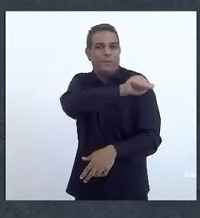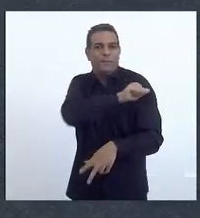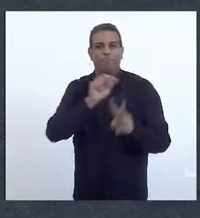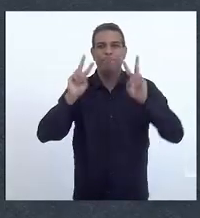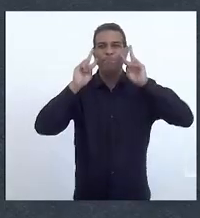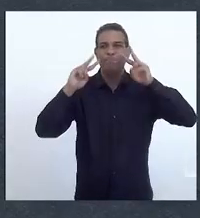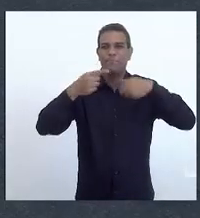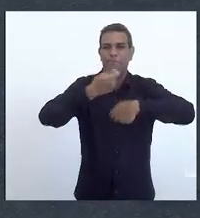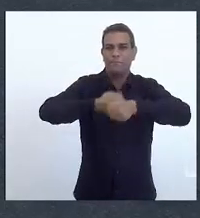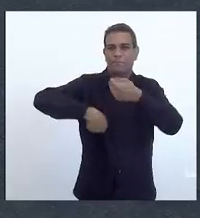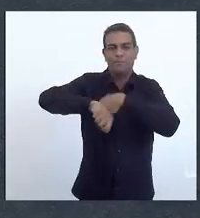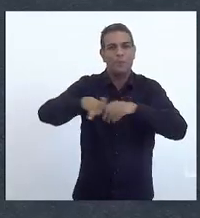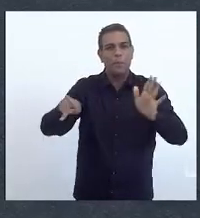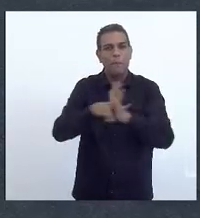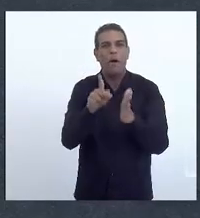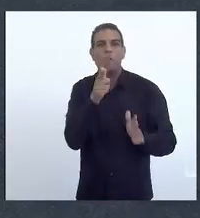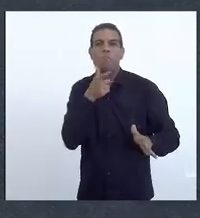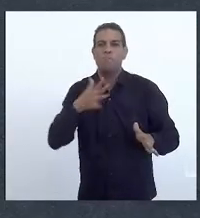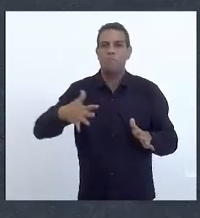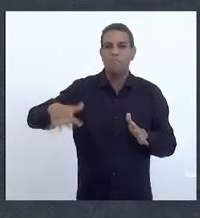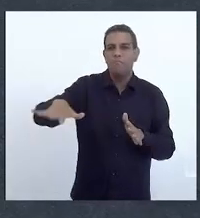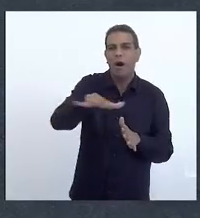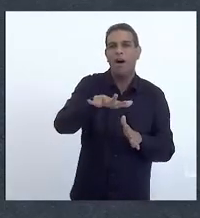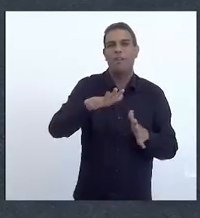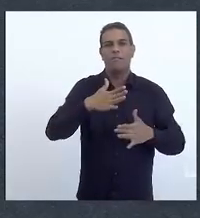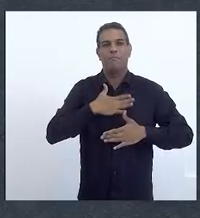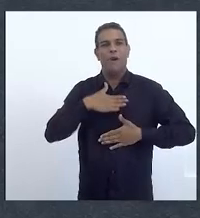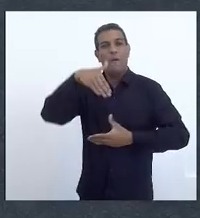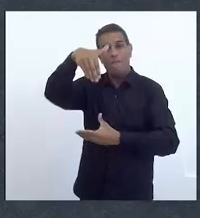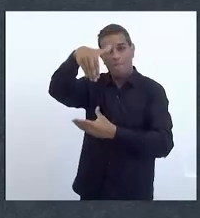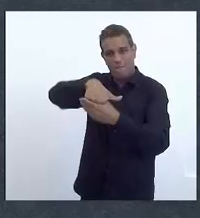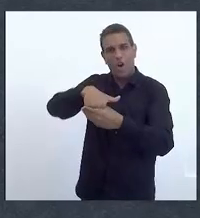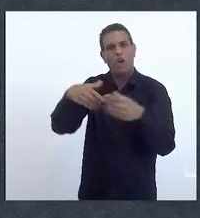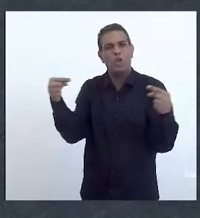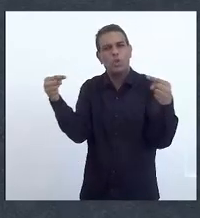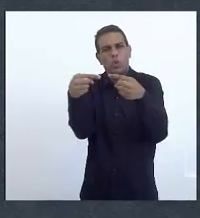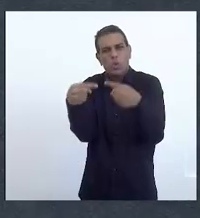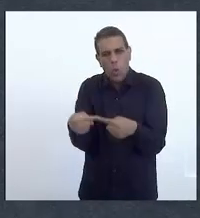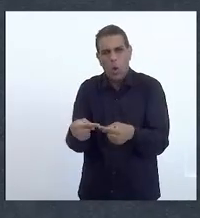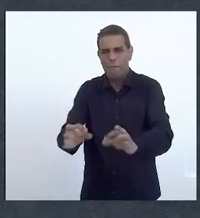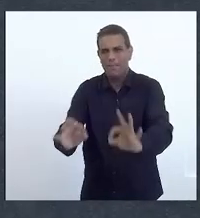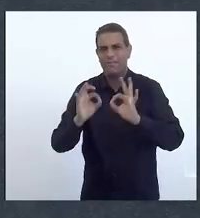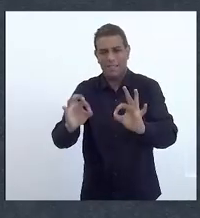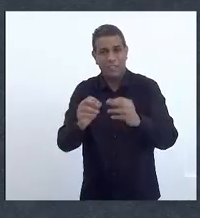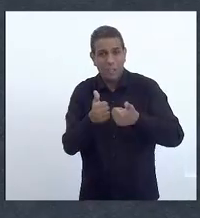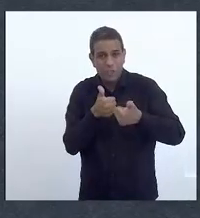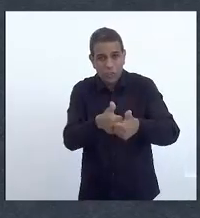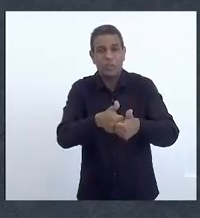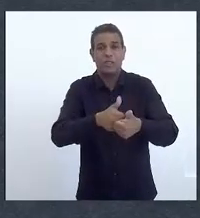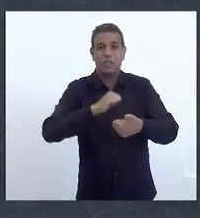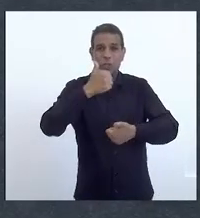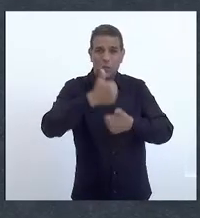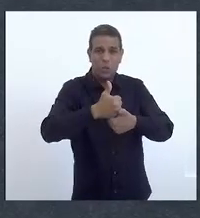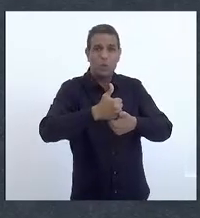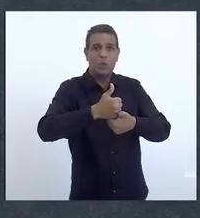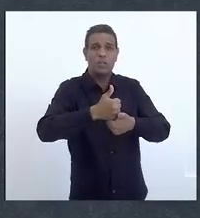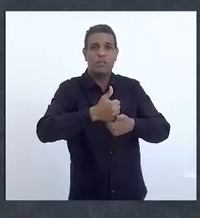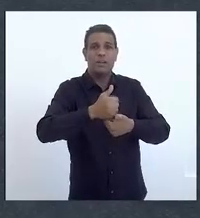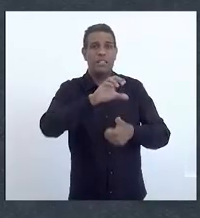denominada Economia do Mar. O voto é favorável, não é? Acompanhando o substitutivo da